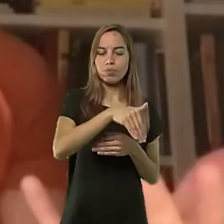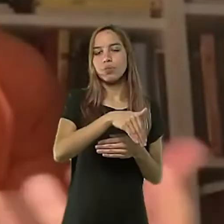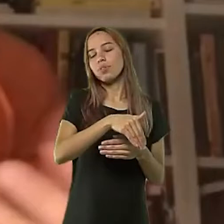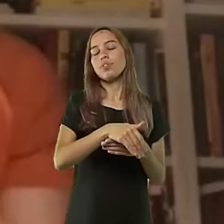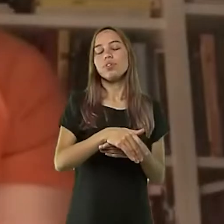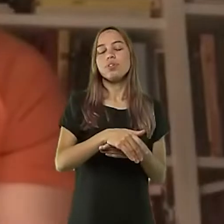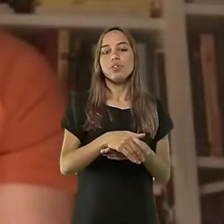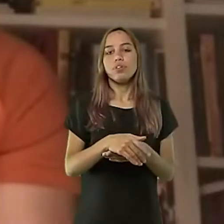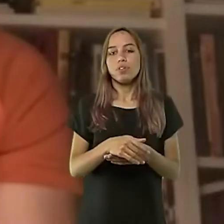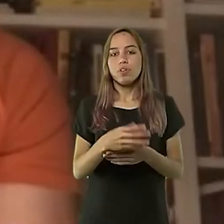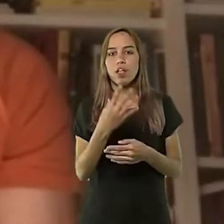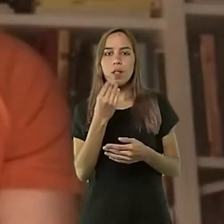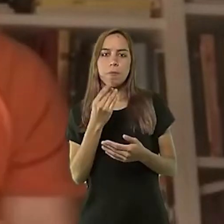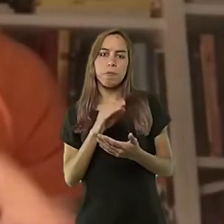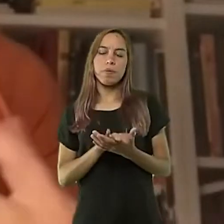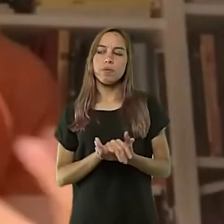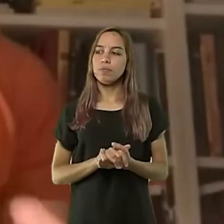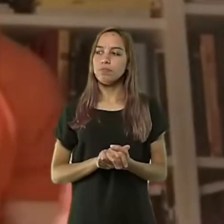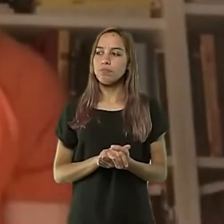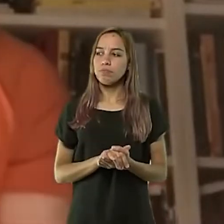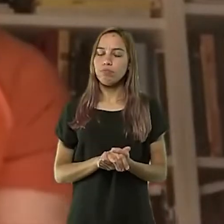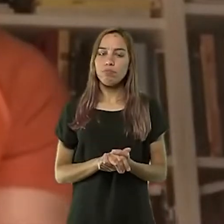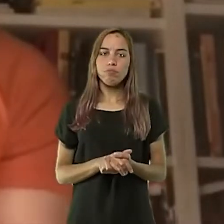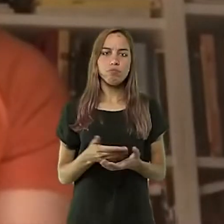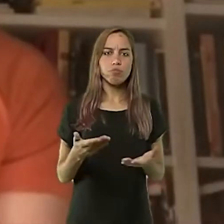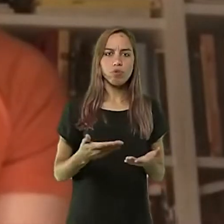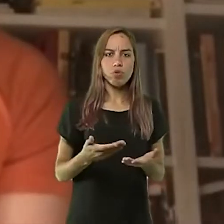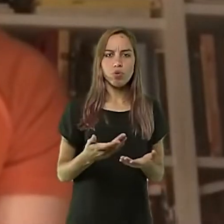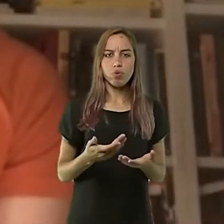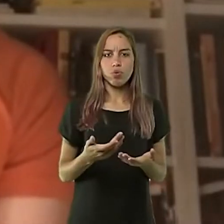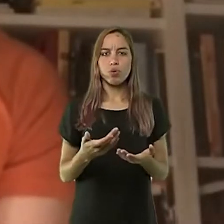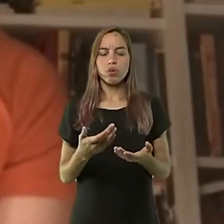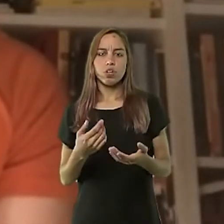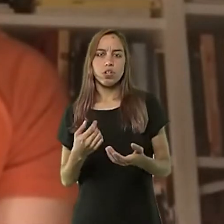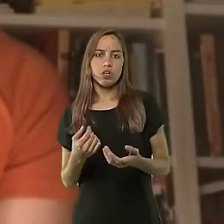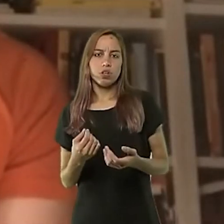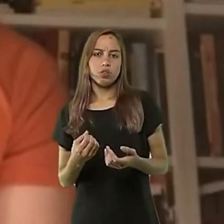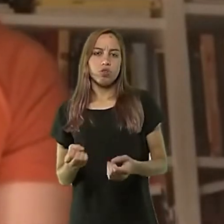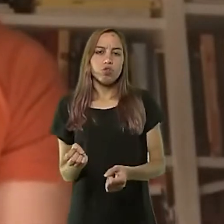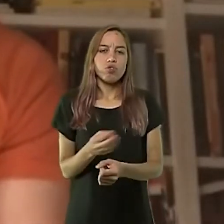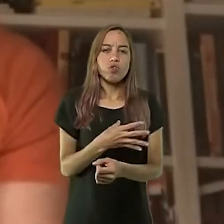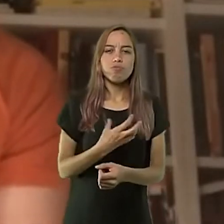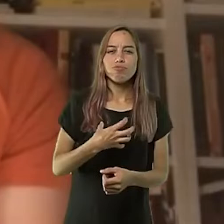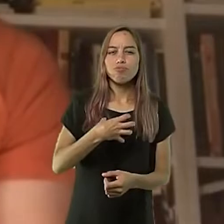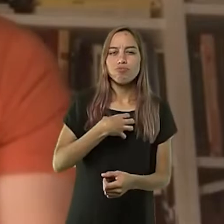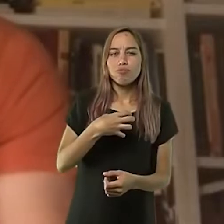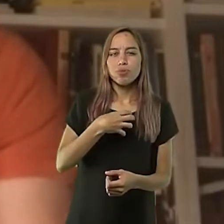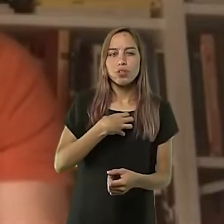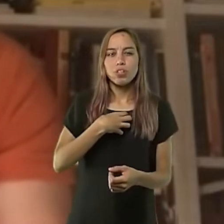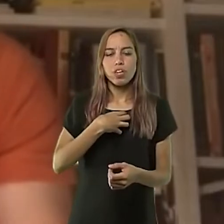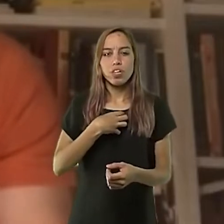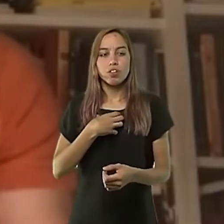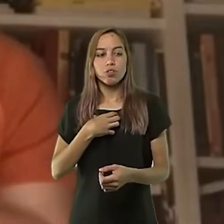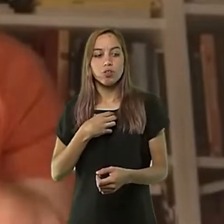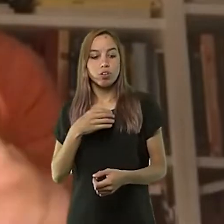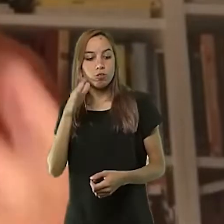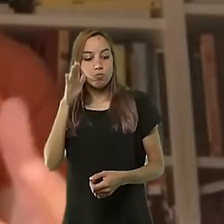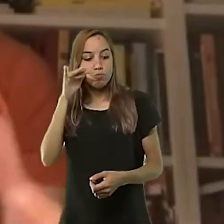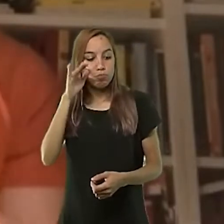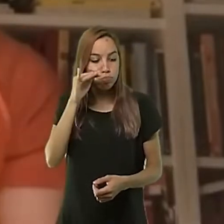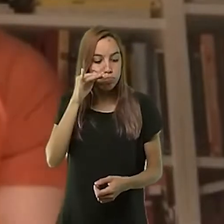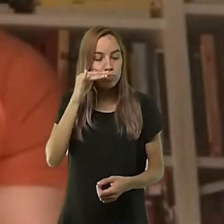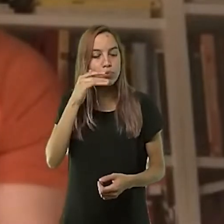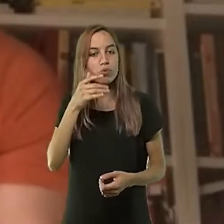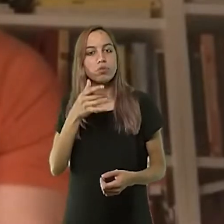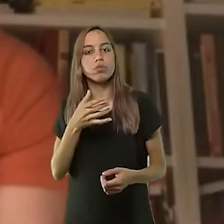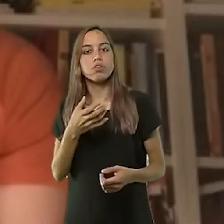com esta nova forma de consumir entretenimento, consumir cultura, etc., que